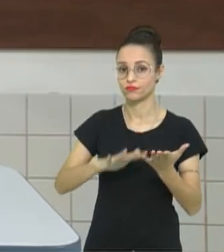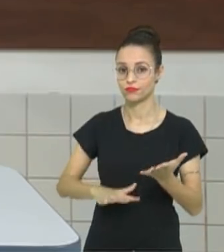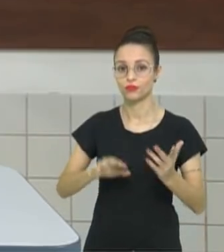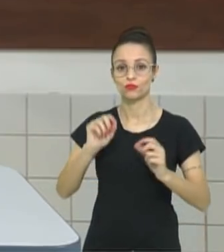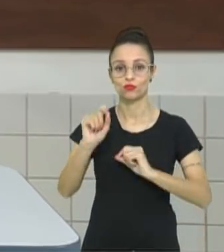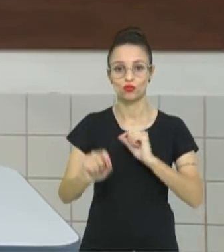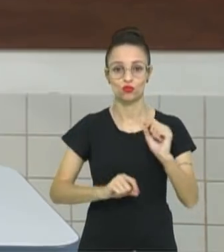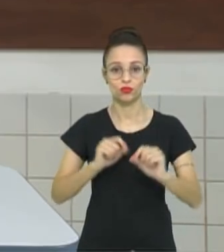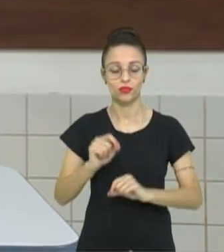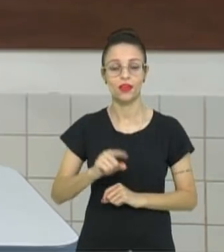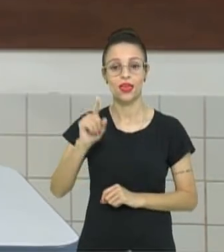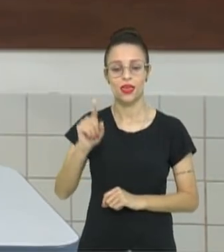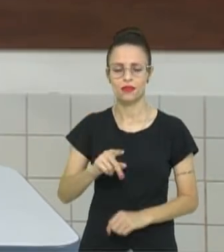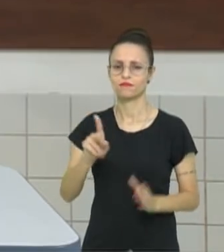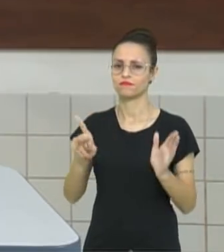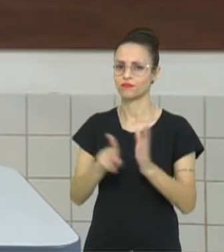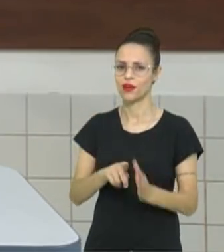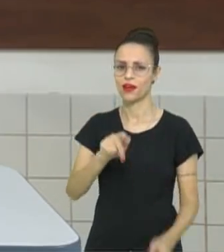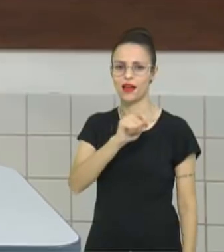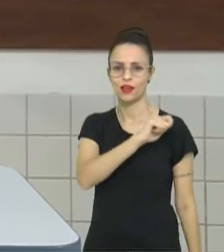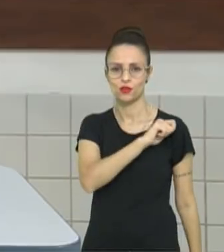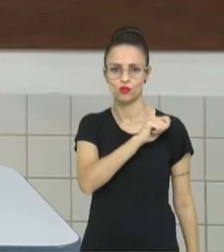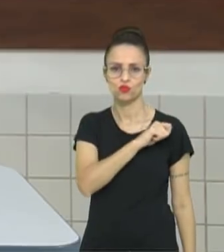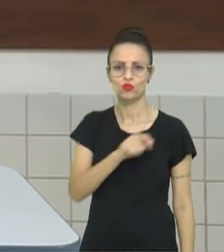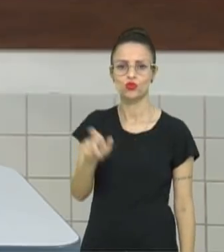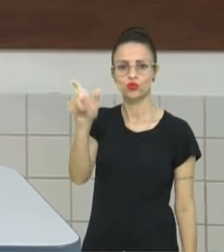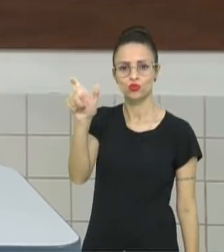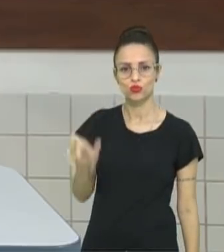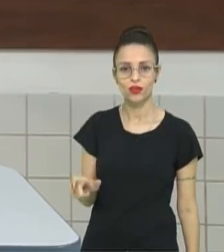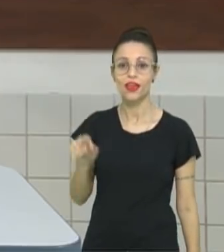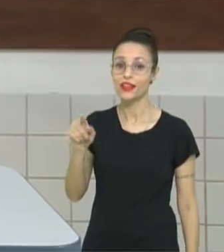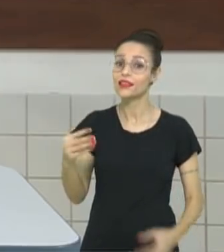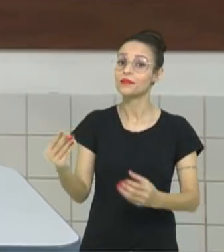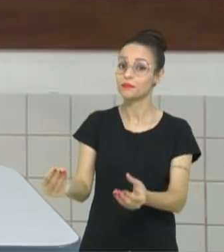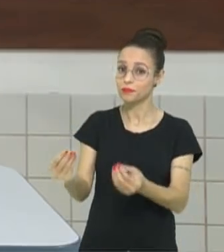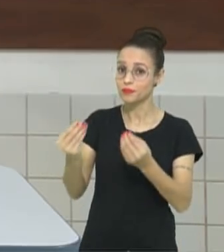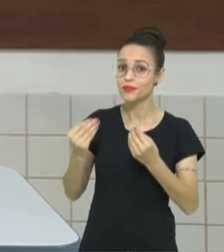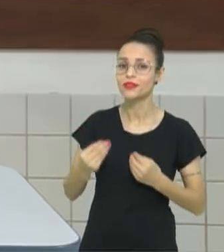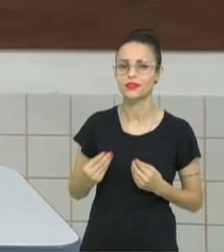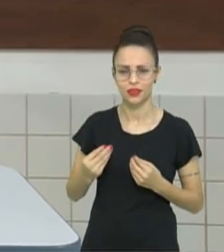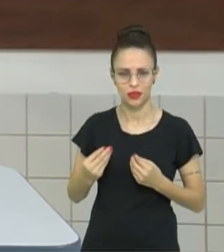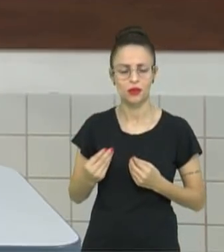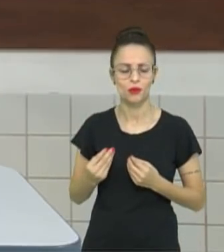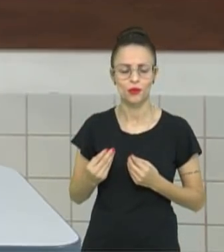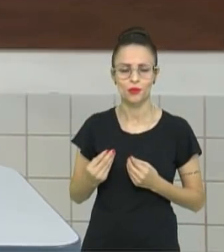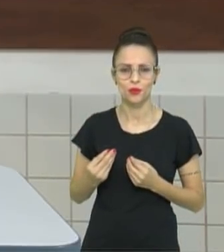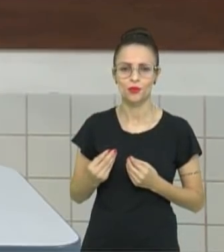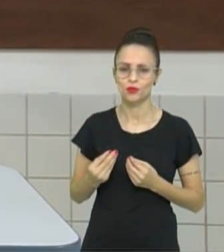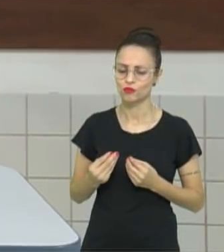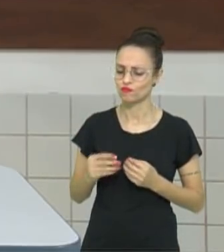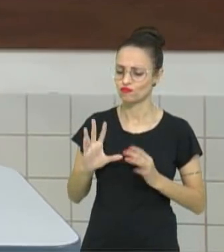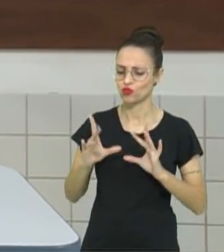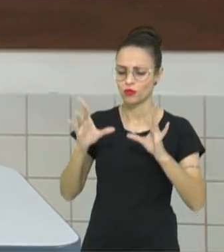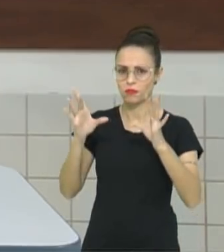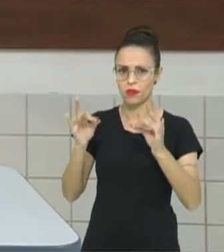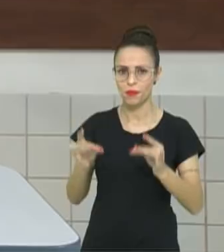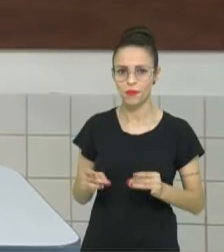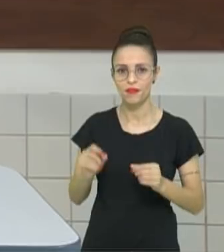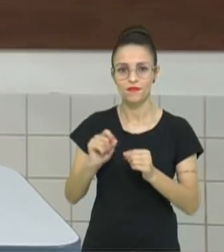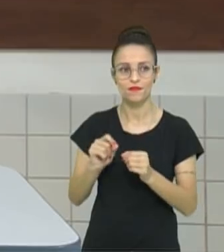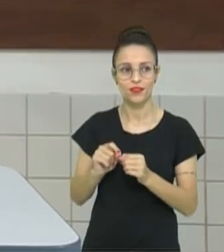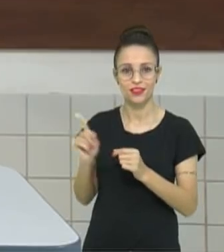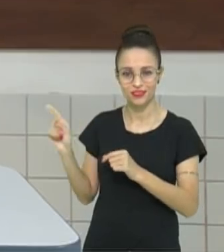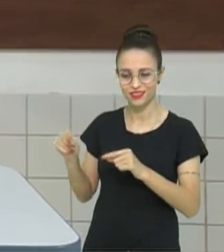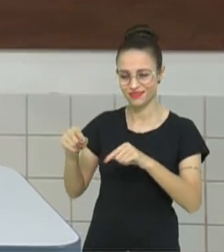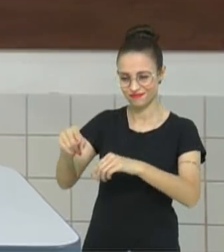vocês, foi de um aluno, né, que me cedeu gentilmente, né, todo caprichado, e a gente agora